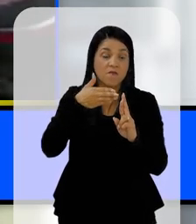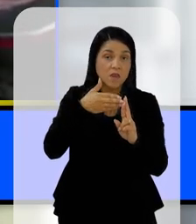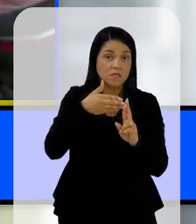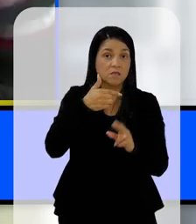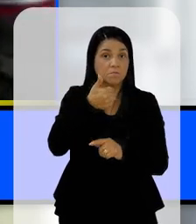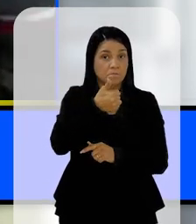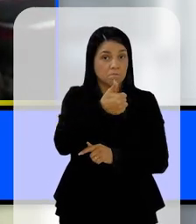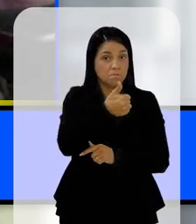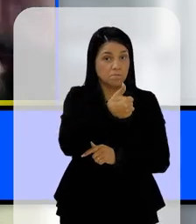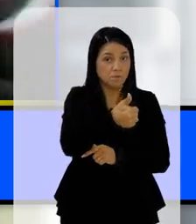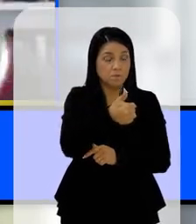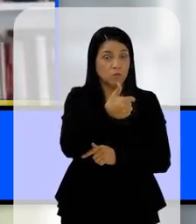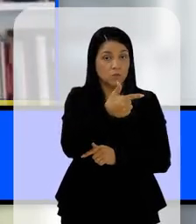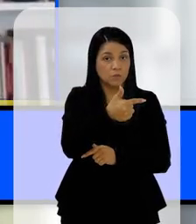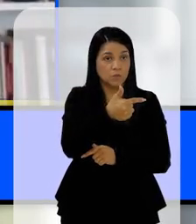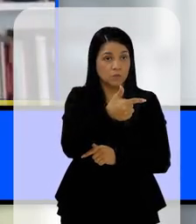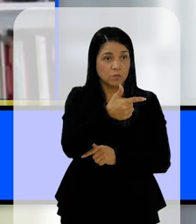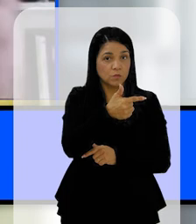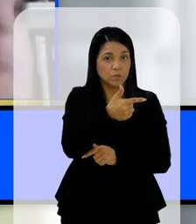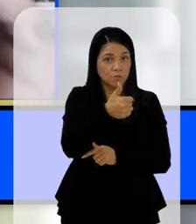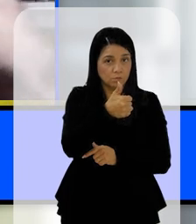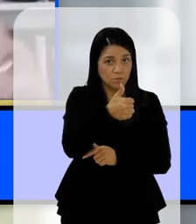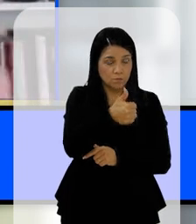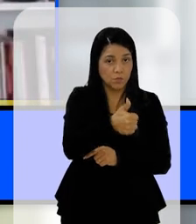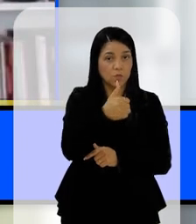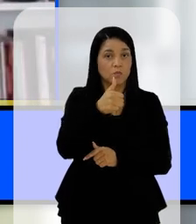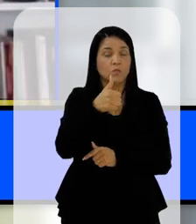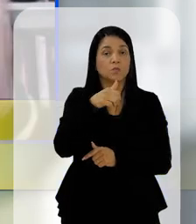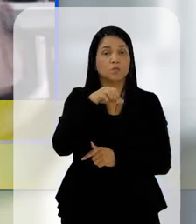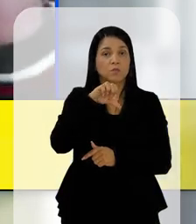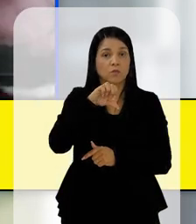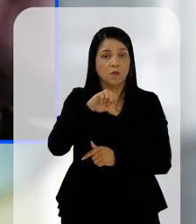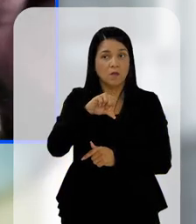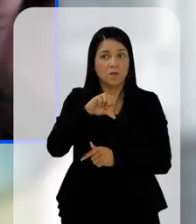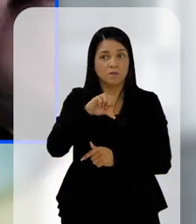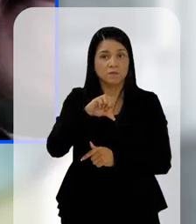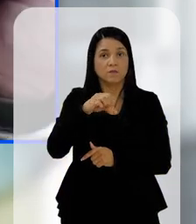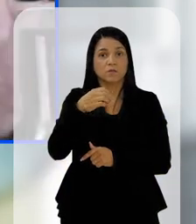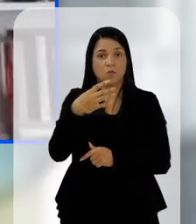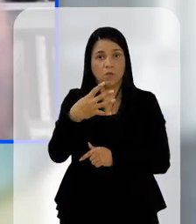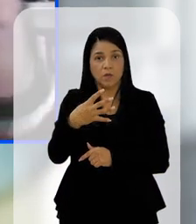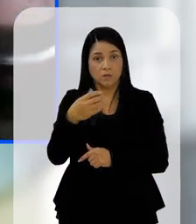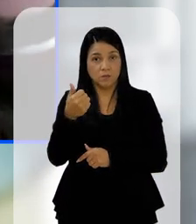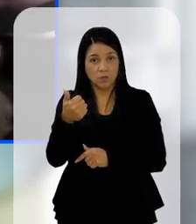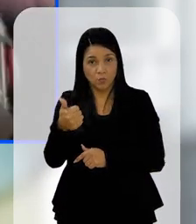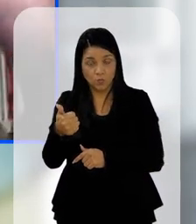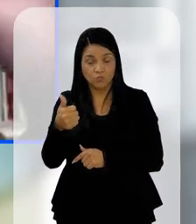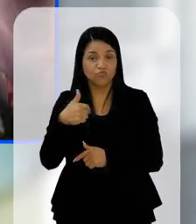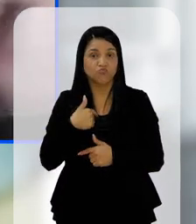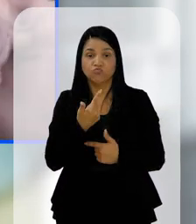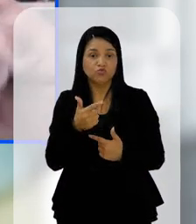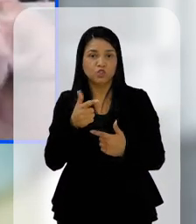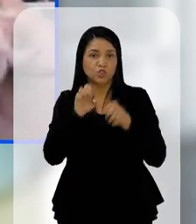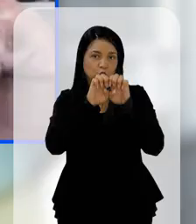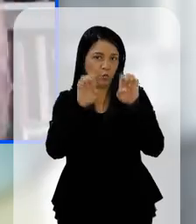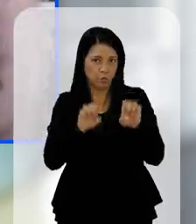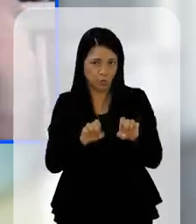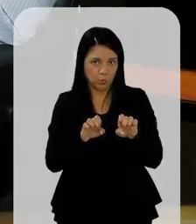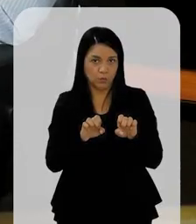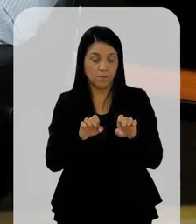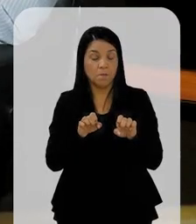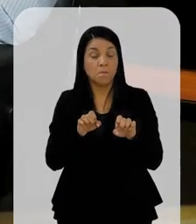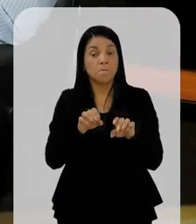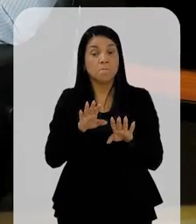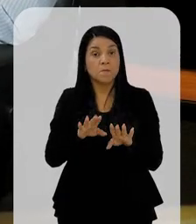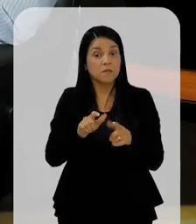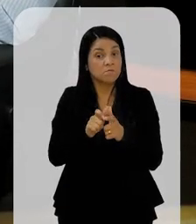referência 41, né, e agora, que é a nova 24, em 41 eu não tinha as estruturas instaladas, mas eu